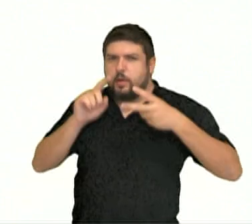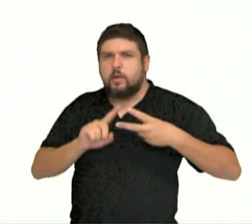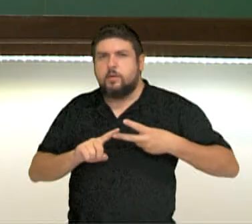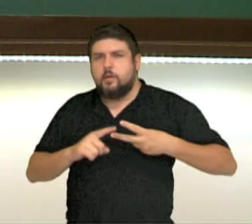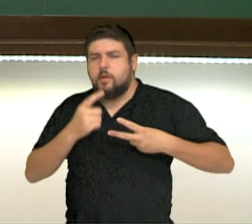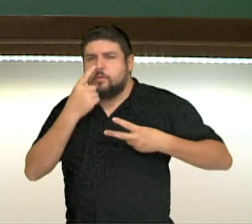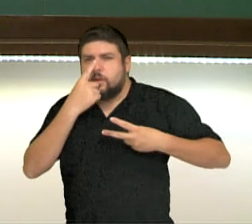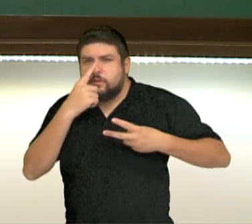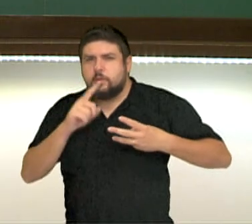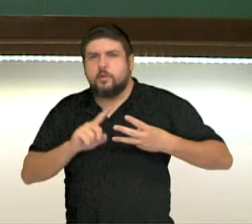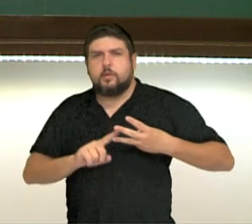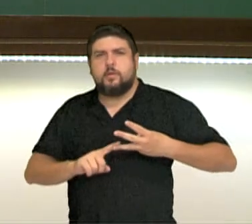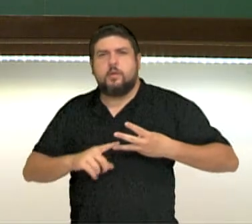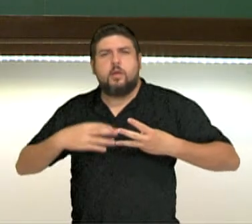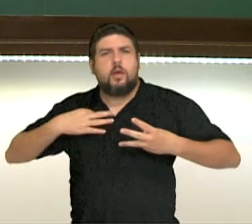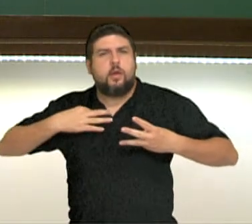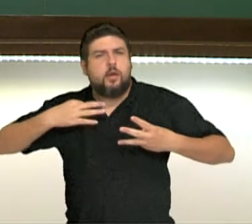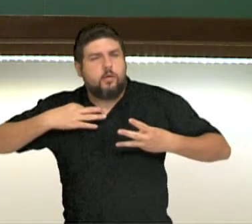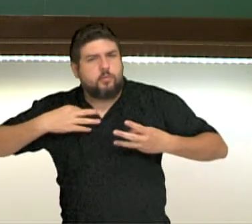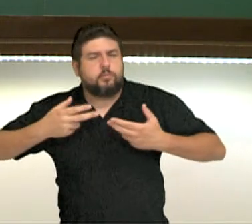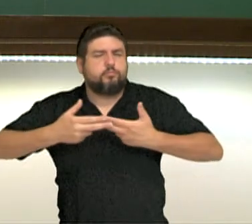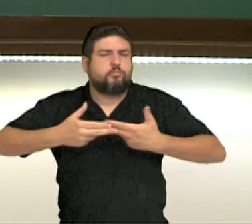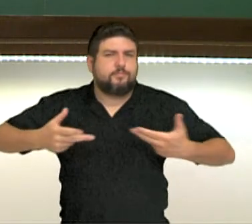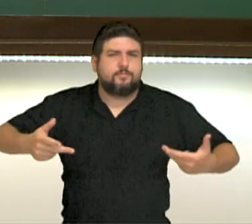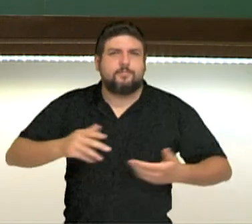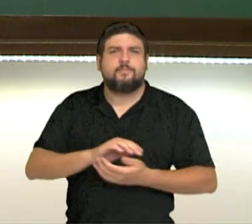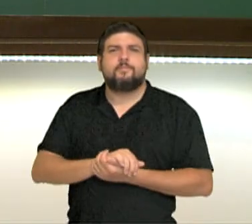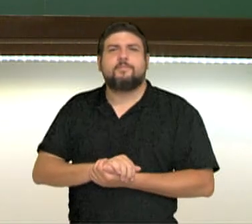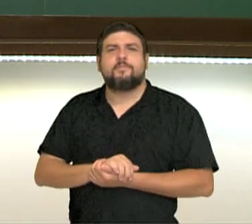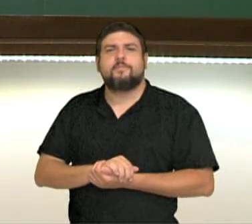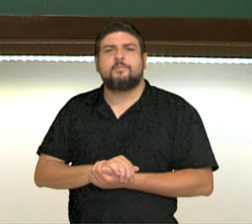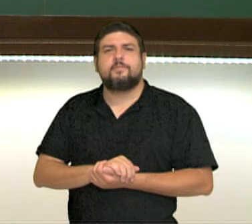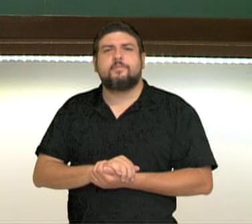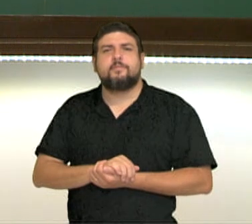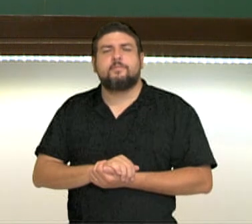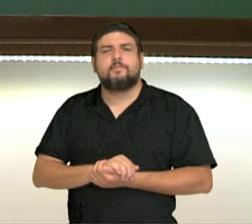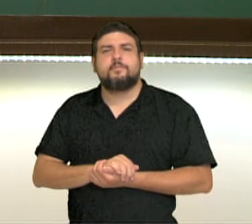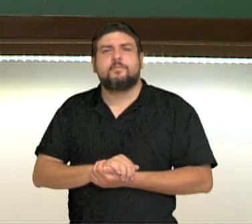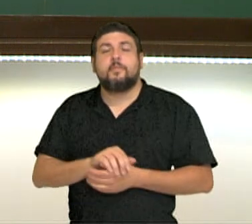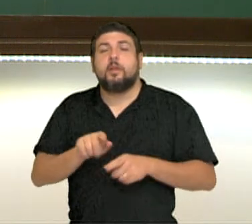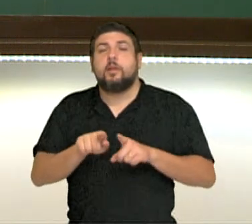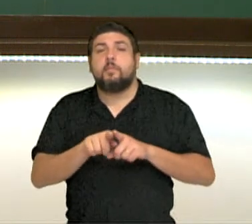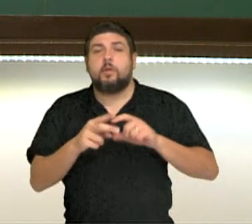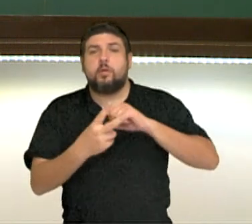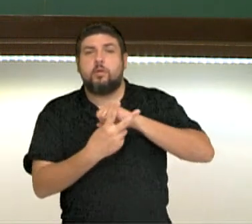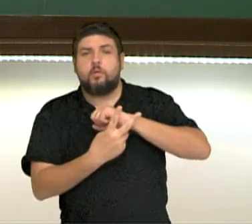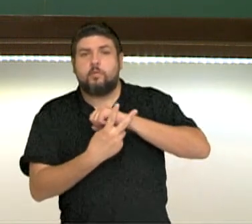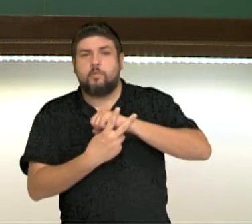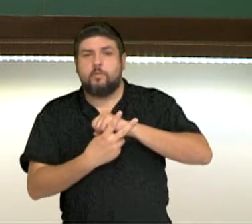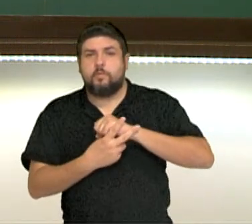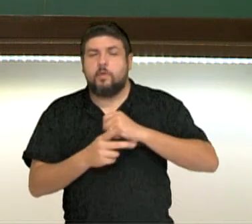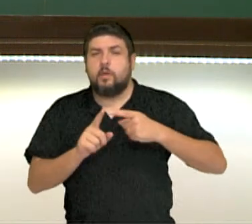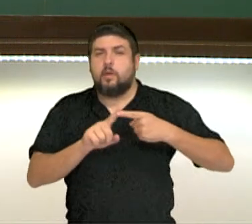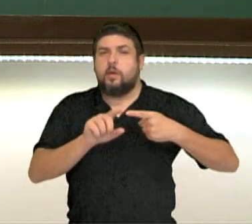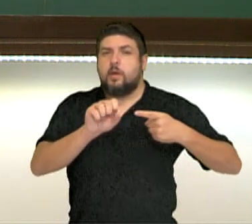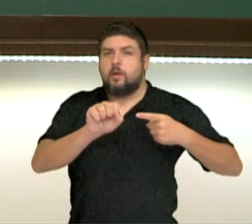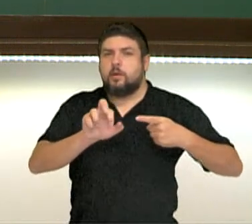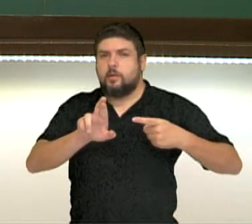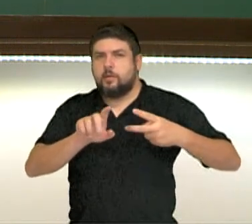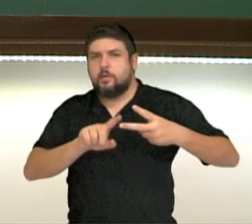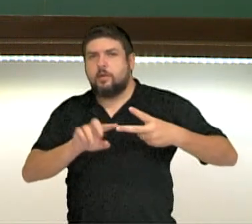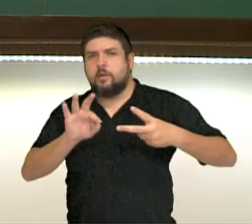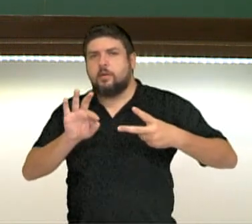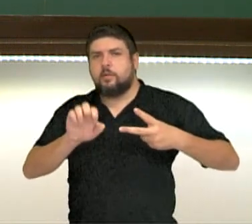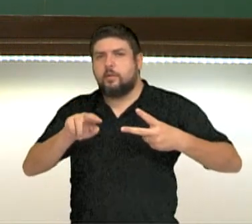nariz, roupa que usa, acessórios, coisas assim. O emprego dos verbos ser, tener e levar.